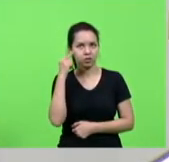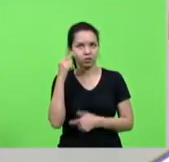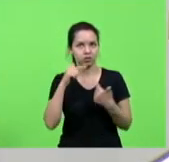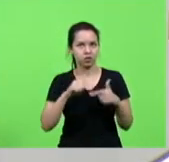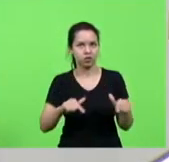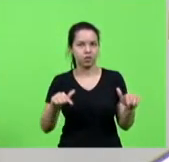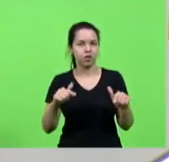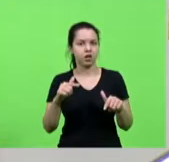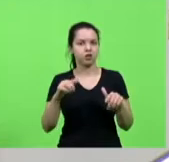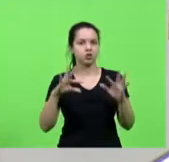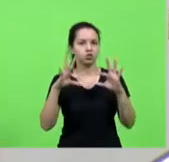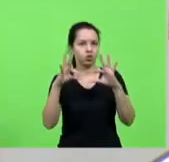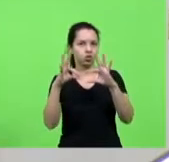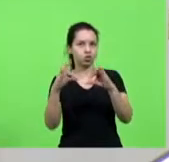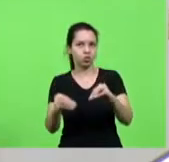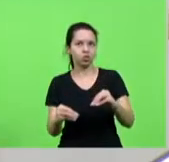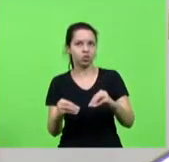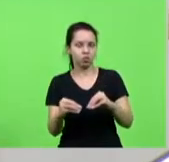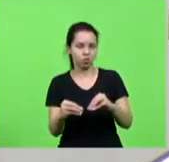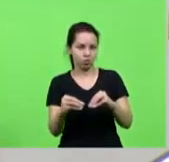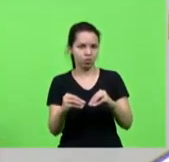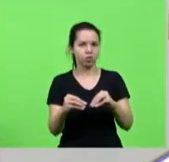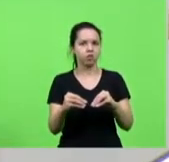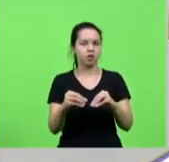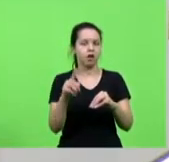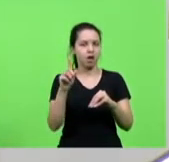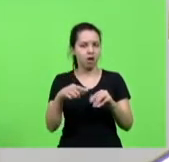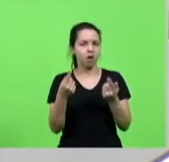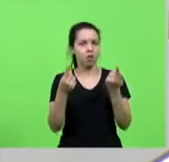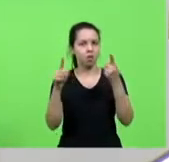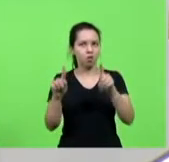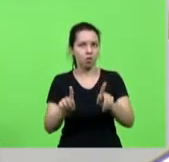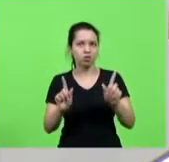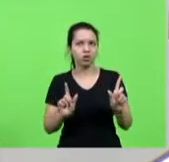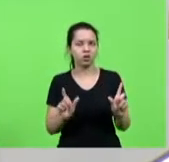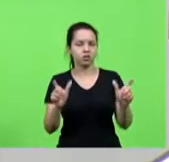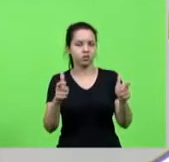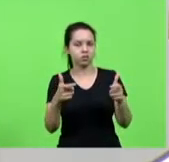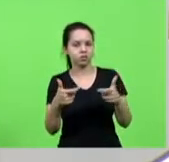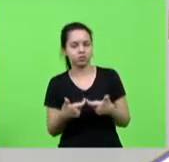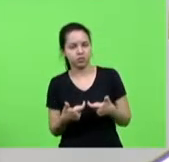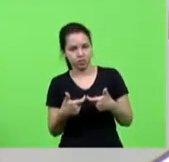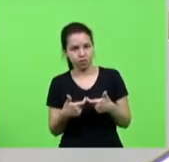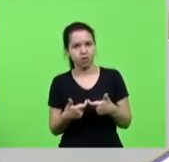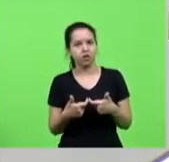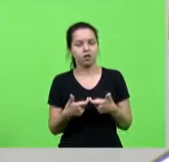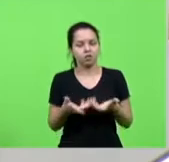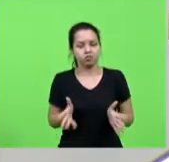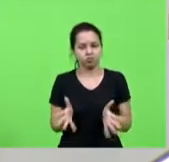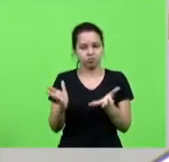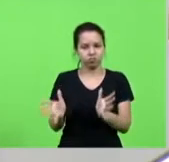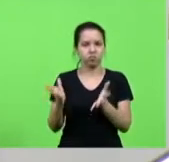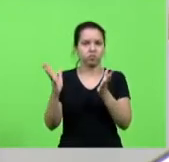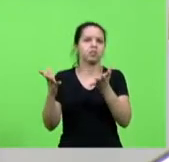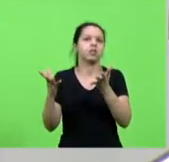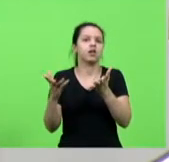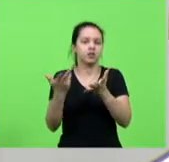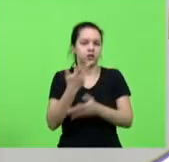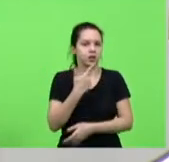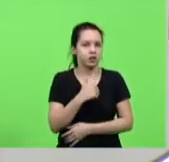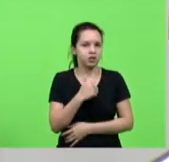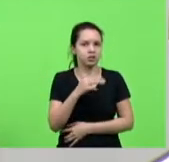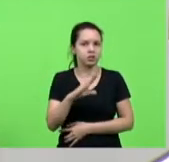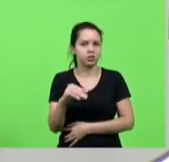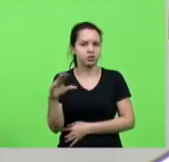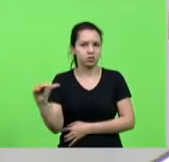mundo nesse país era contra a sexualização de crianças e adolescentes. Eu sempre tive a impressão de que, se existe um consenso no mundo,